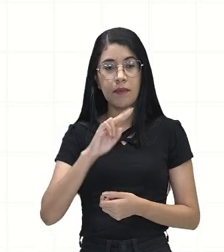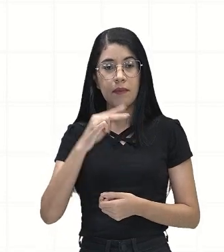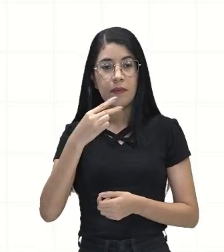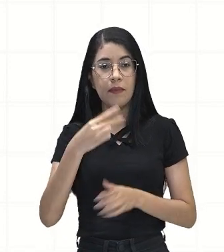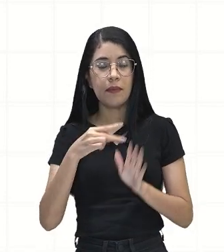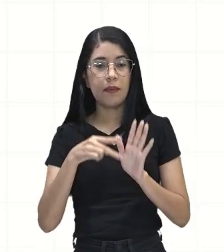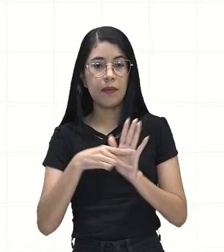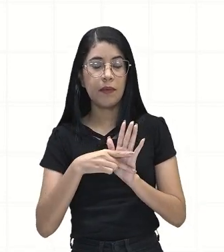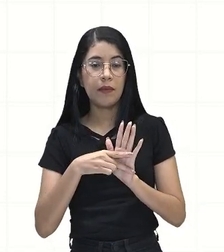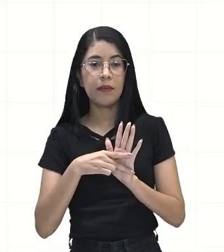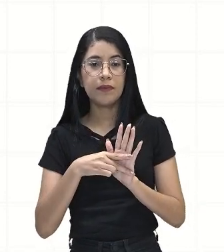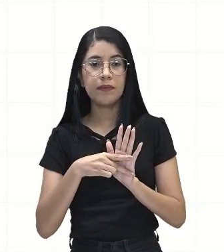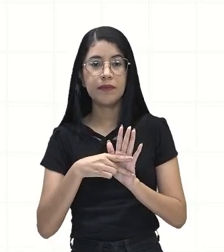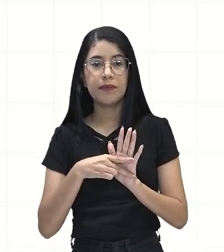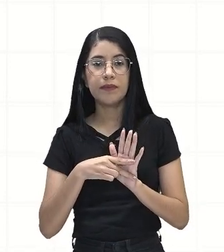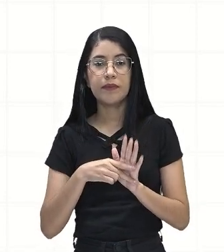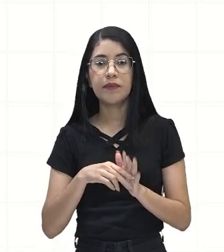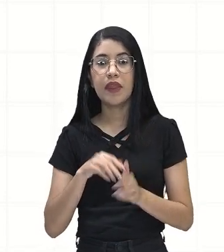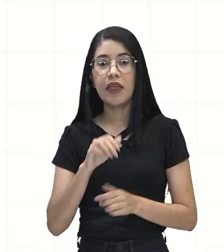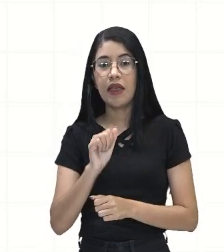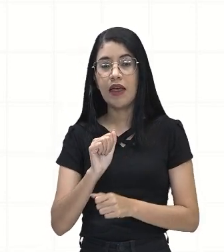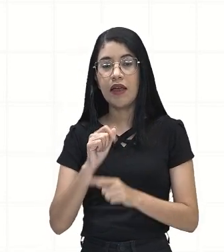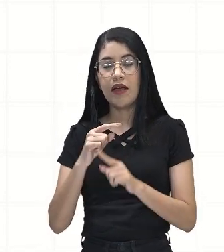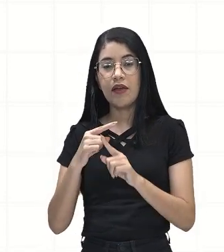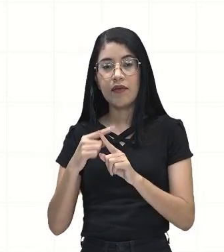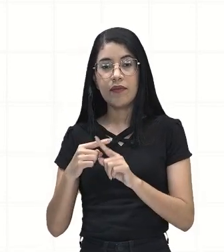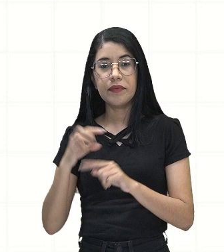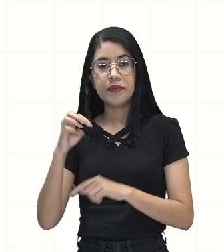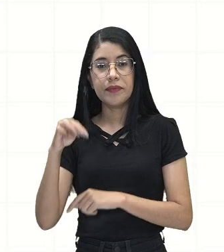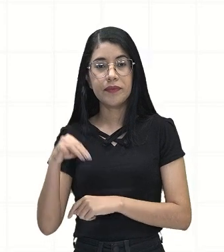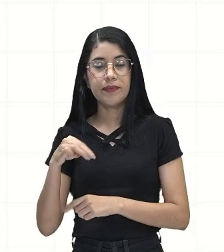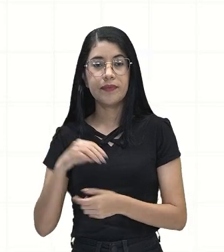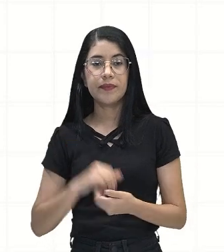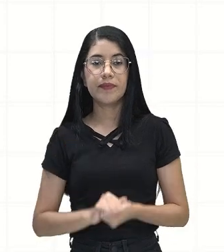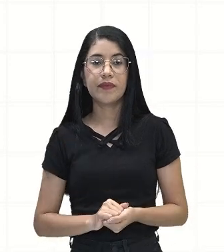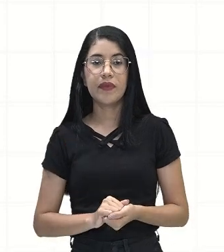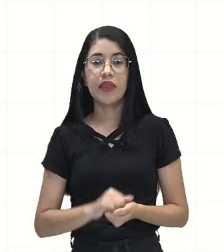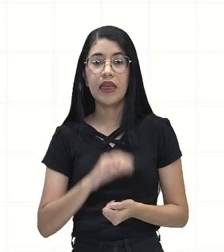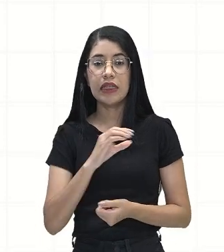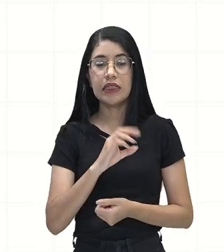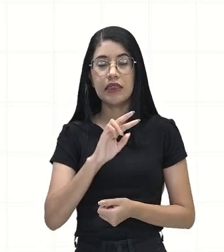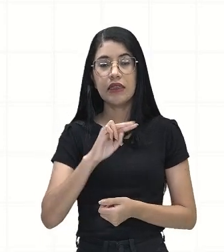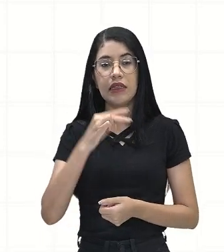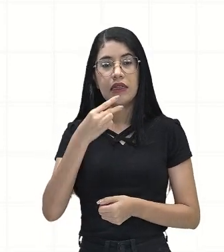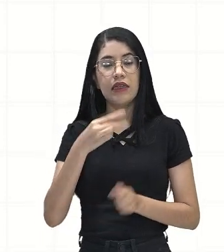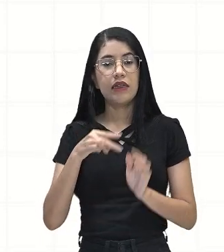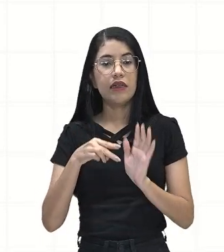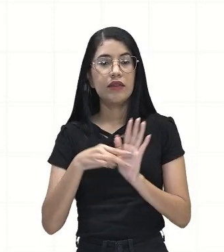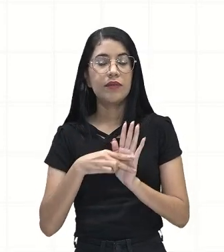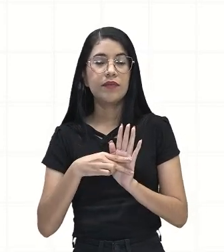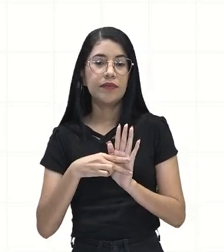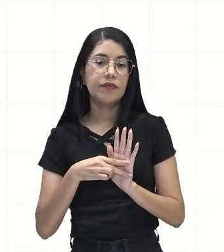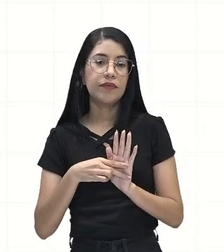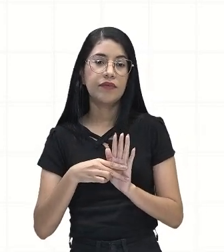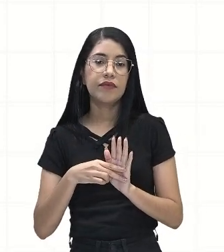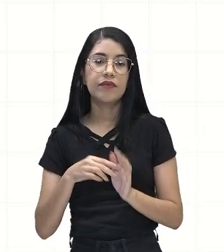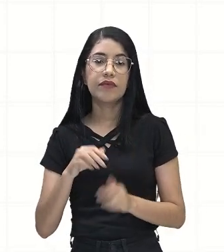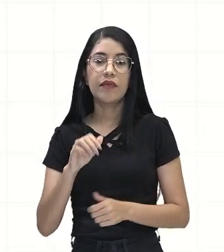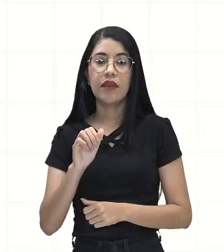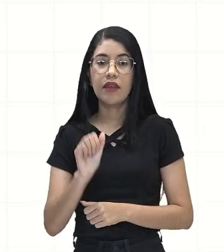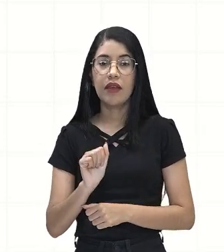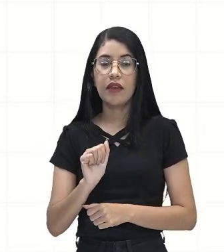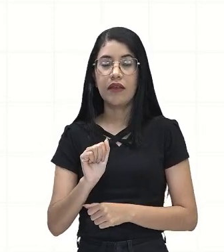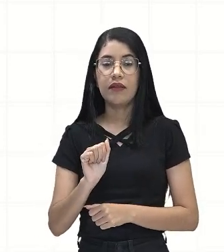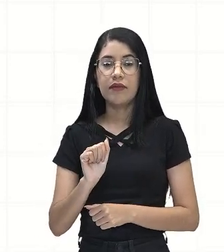à hipotenusa vezes a sua projeção. C ao quadrado, né, é igual à hipotenusa